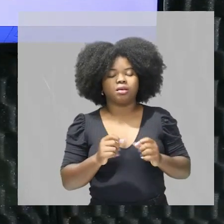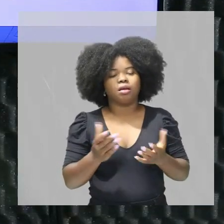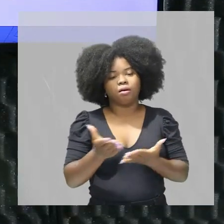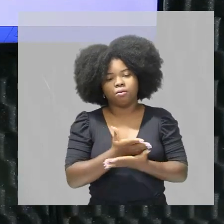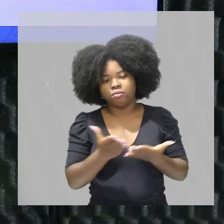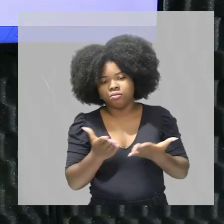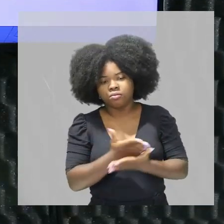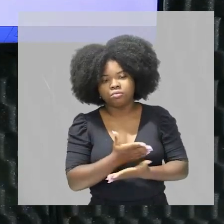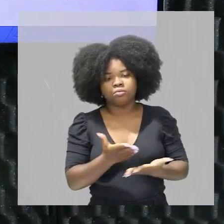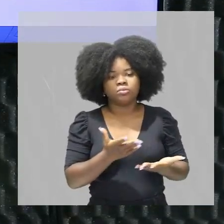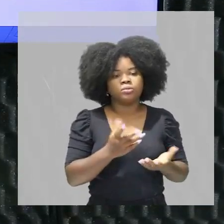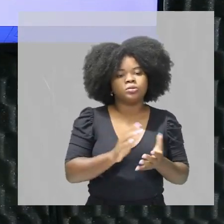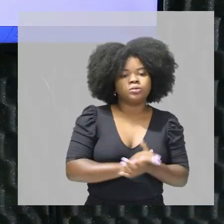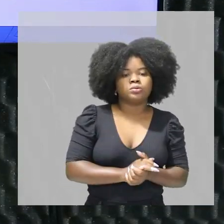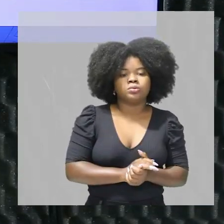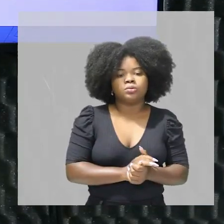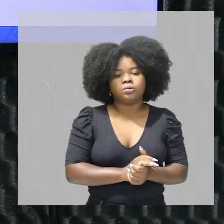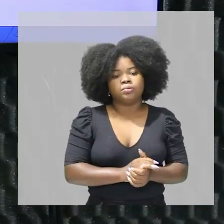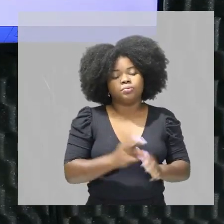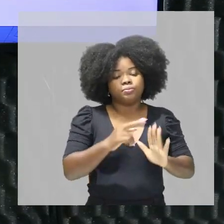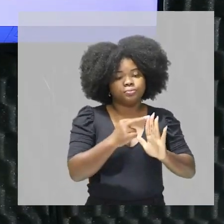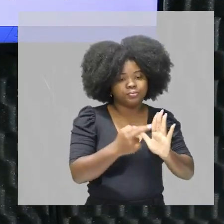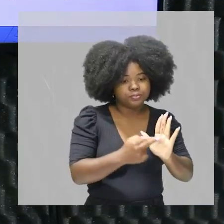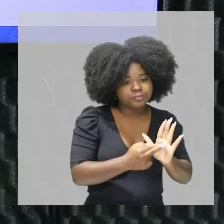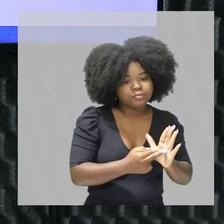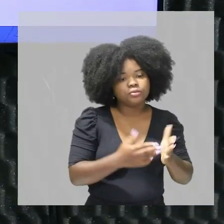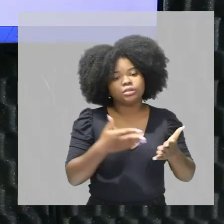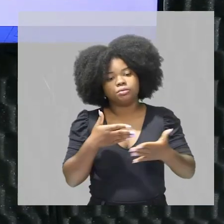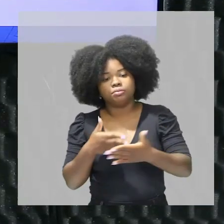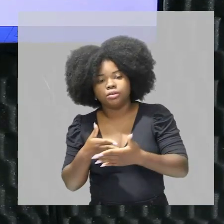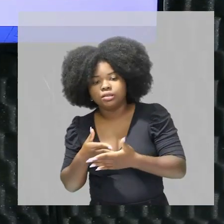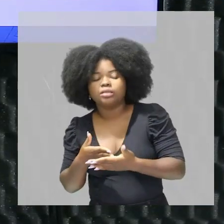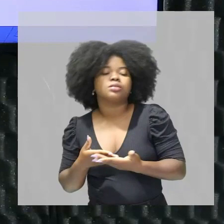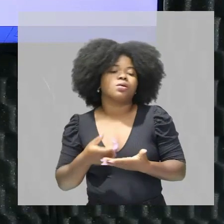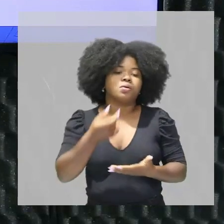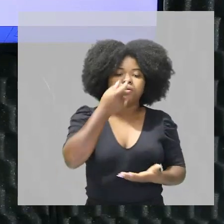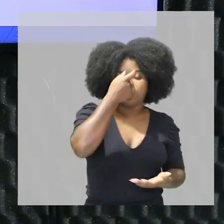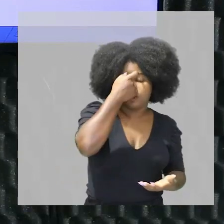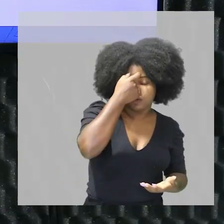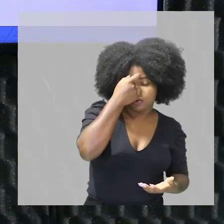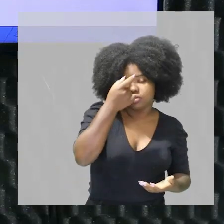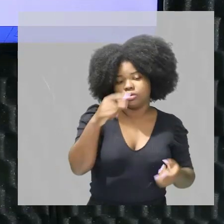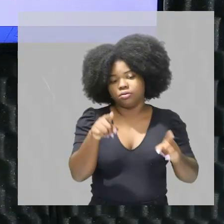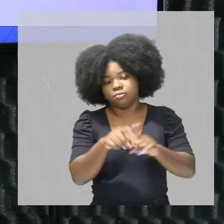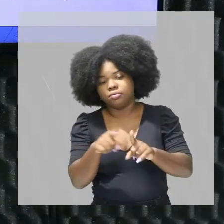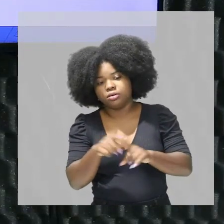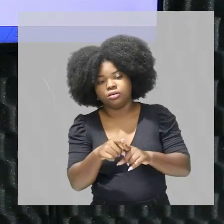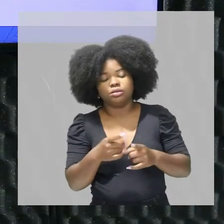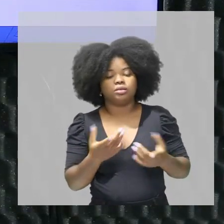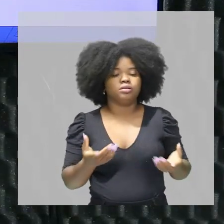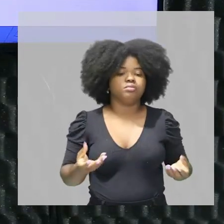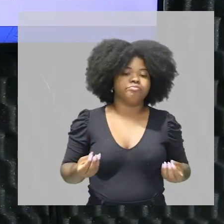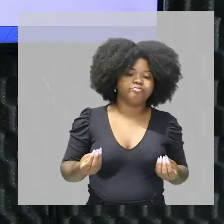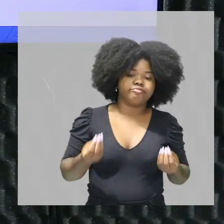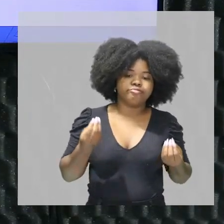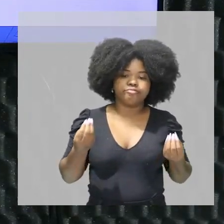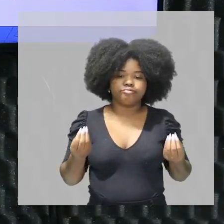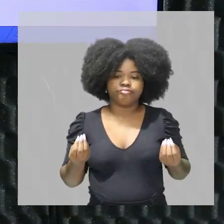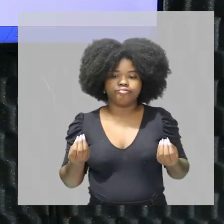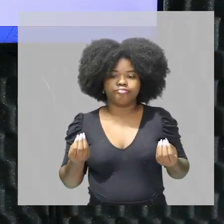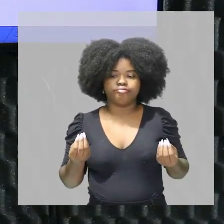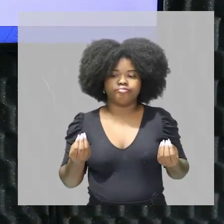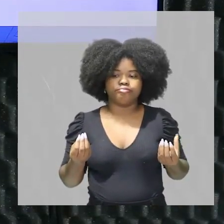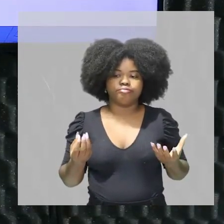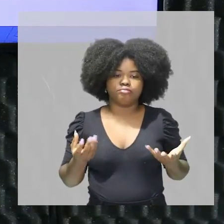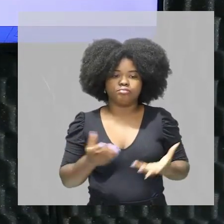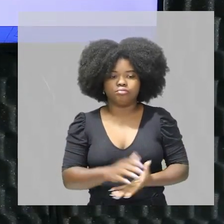que são desenvolvidas ao longo do tempo como limitações cognitivas como compreensões que